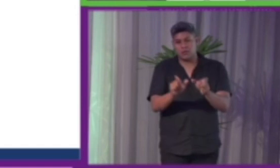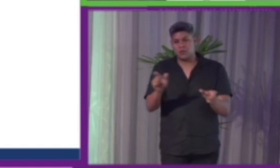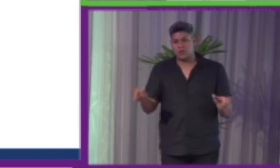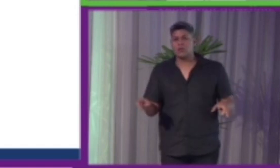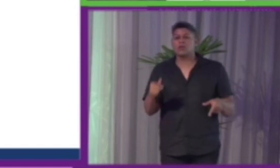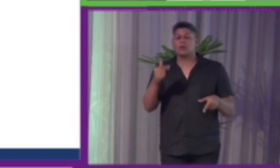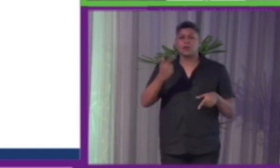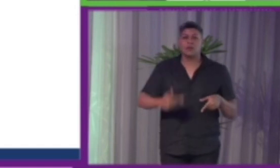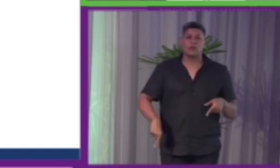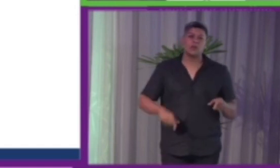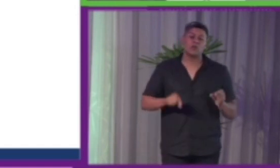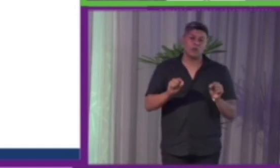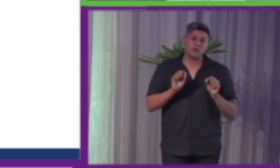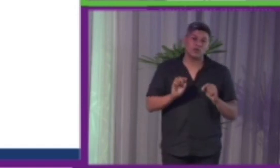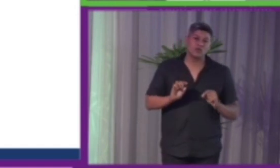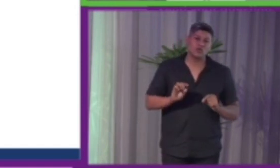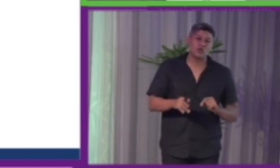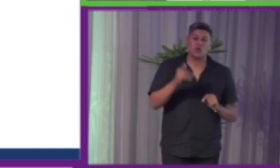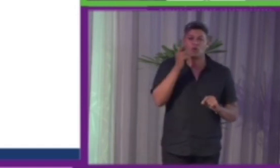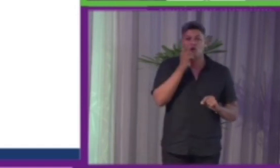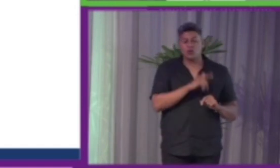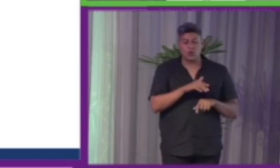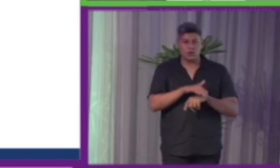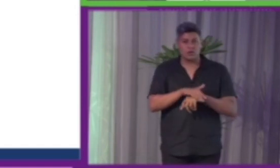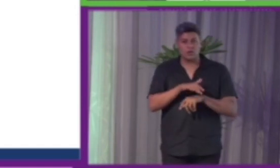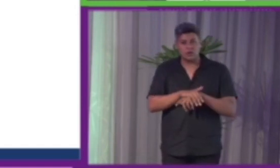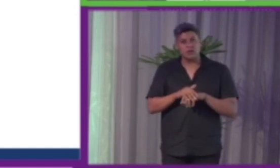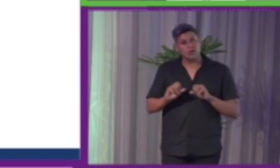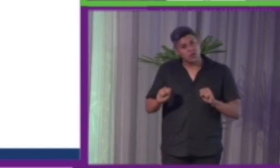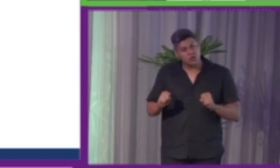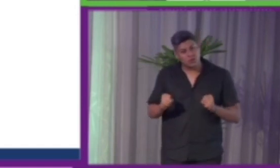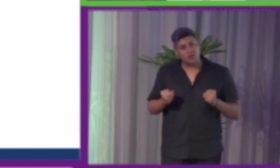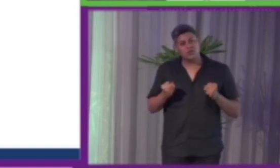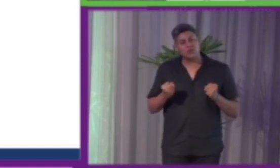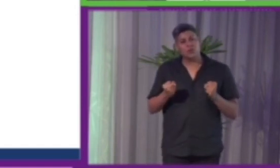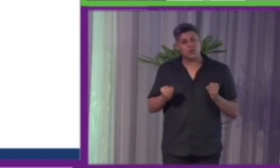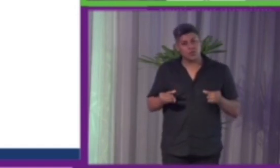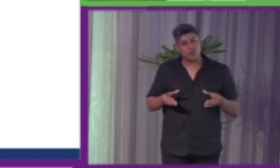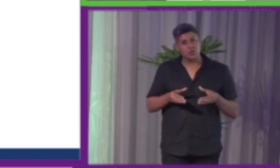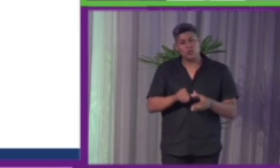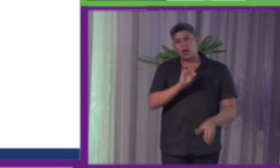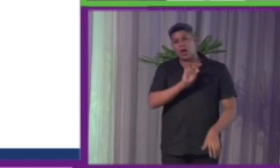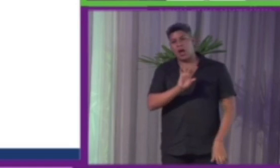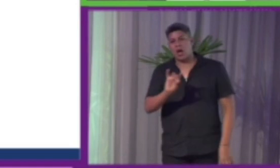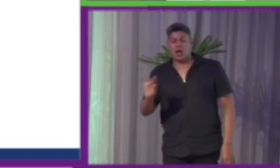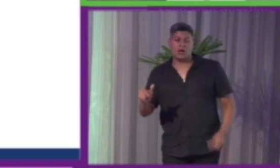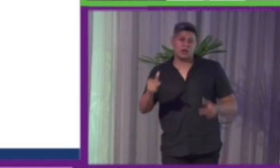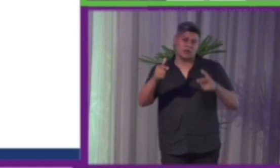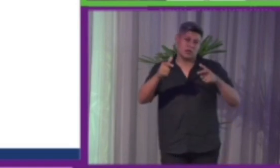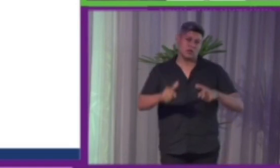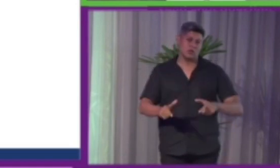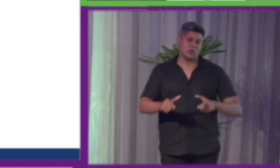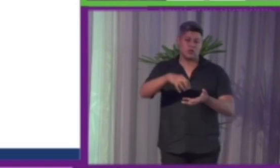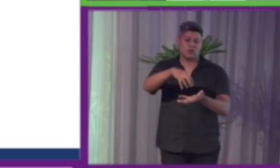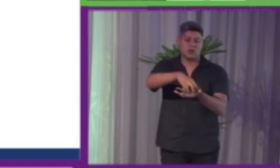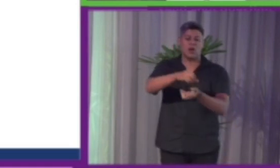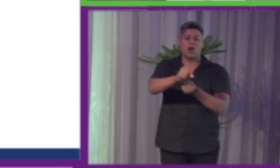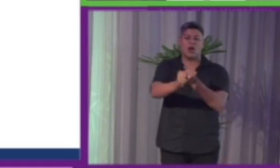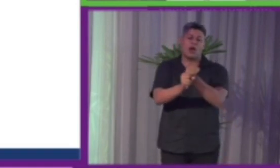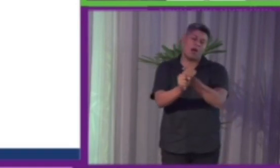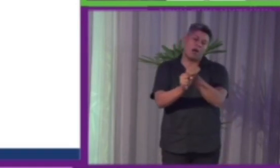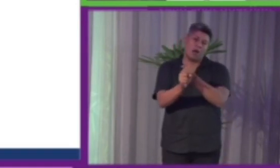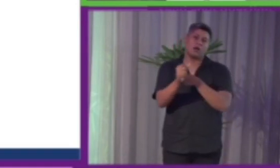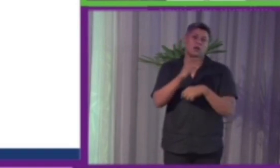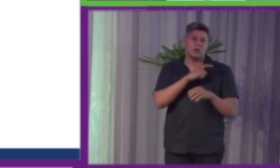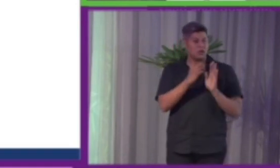vez, obviamente, isso só consegue ser realizado pelo esforço coletivo de cada centro de fibrose cística que anualmente insere os